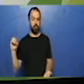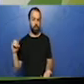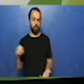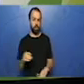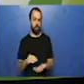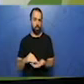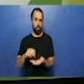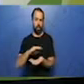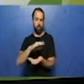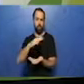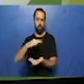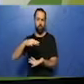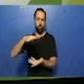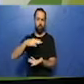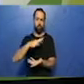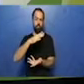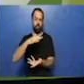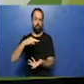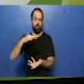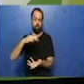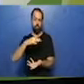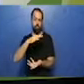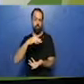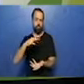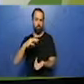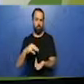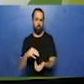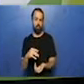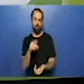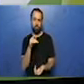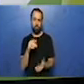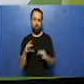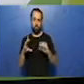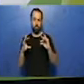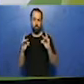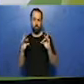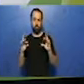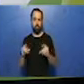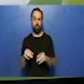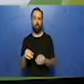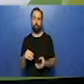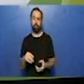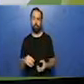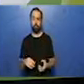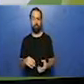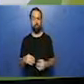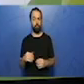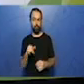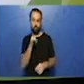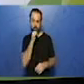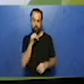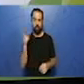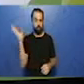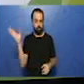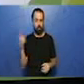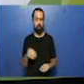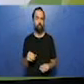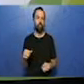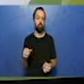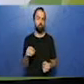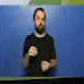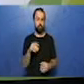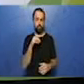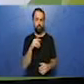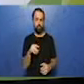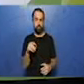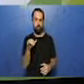A parte líquida é chamada de sobrenadante. Nós temos aqui um outro exemplo de uma água barrenta